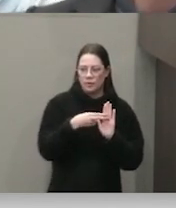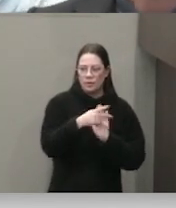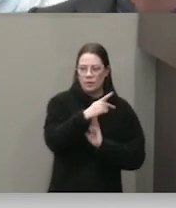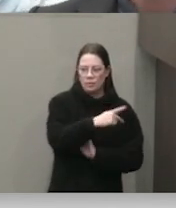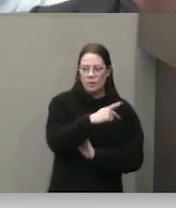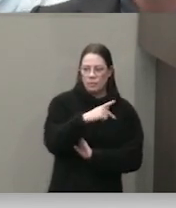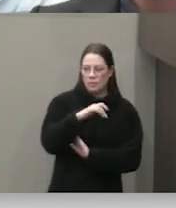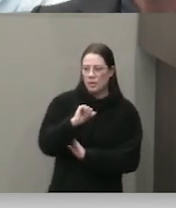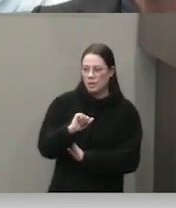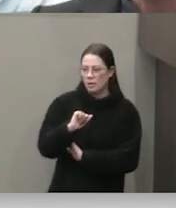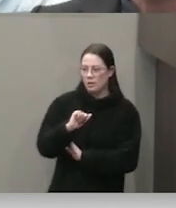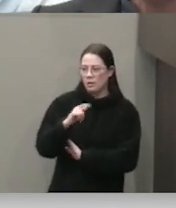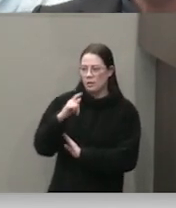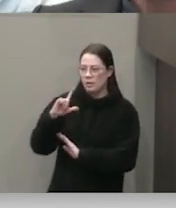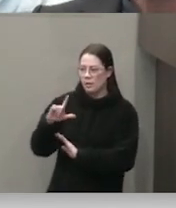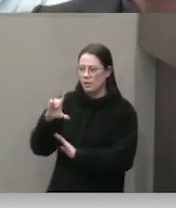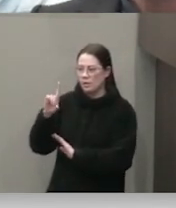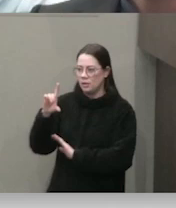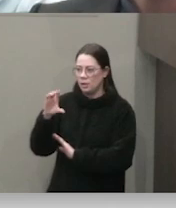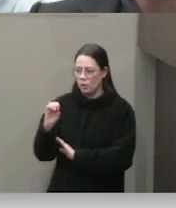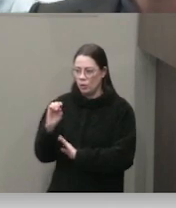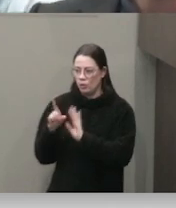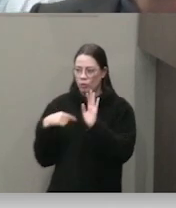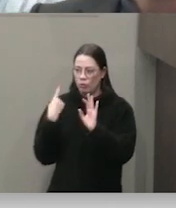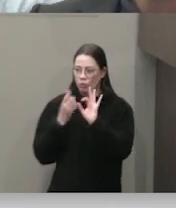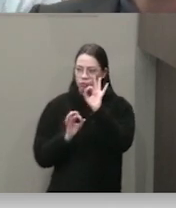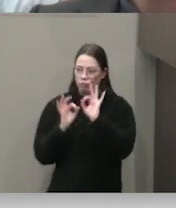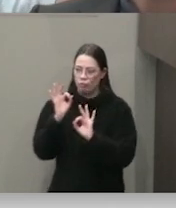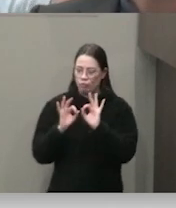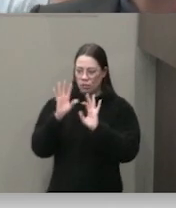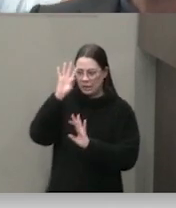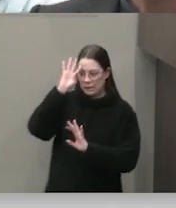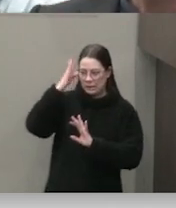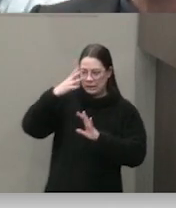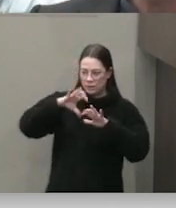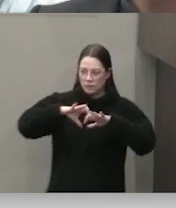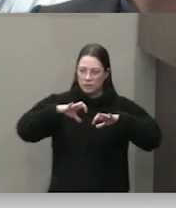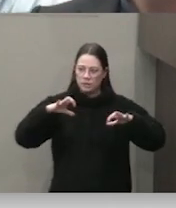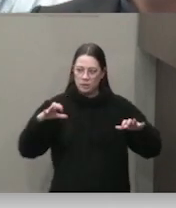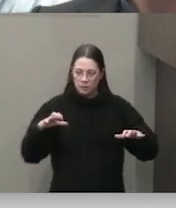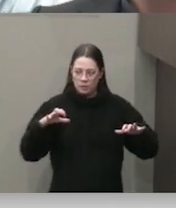e como o PPA vai dar as diretrizes para o LDO, a gente decidiu